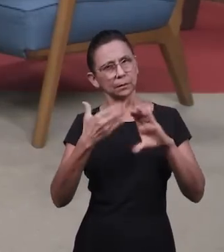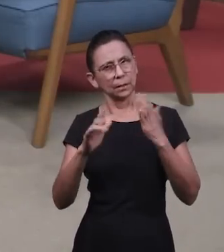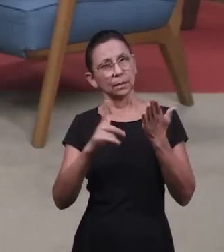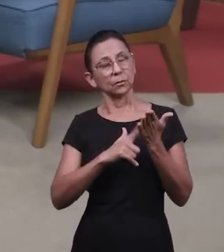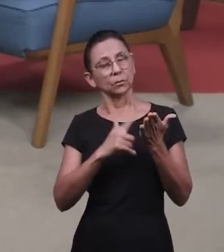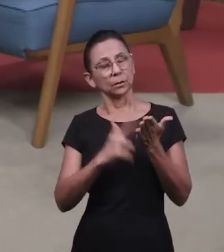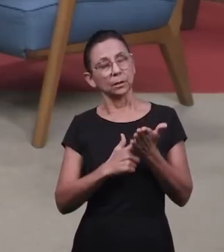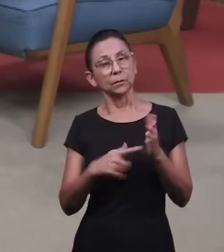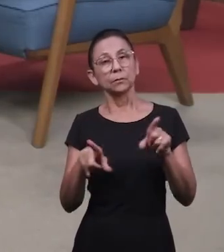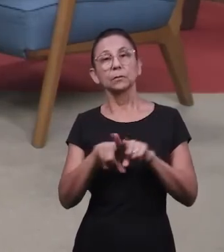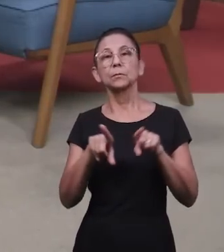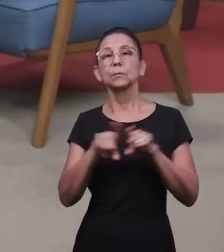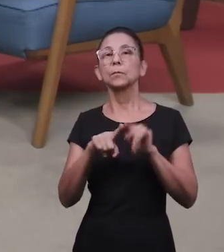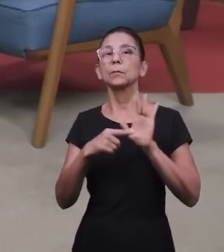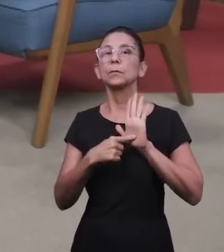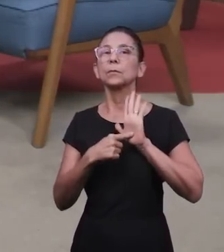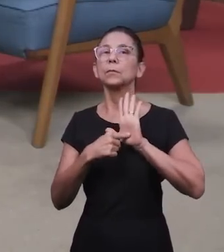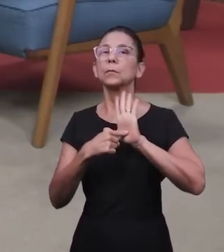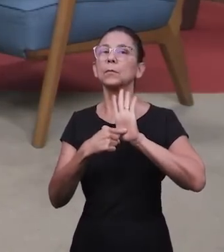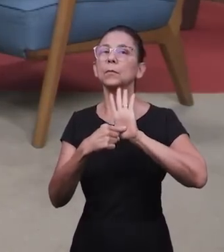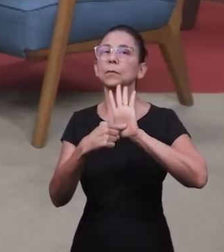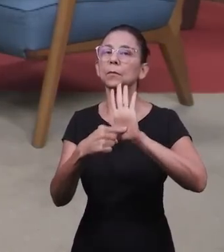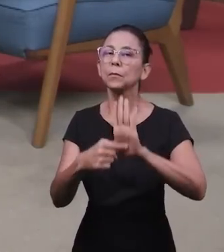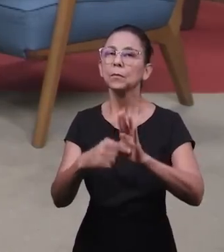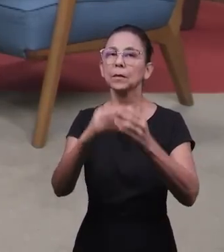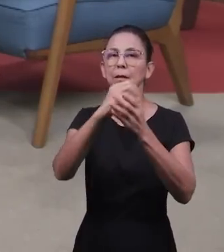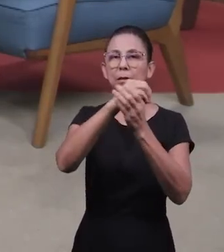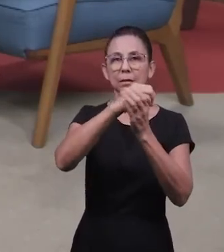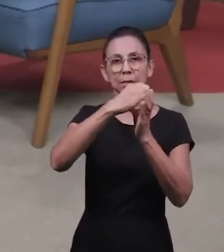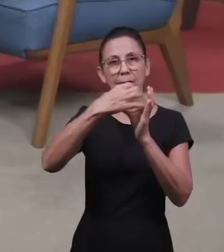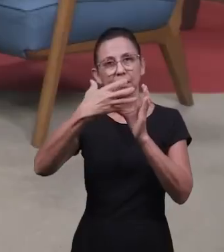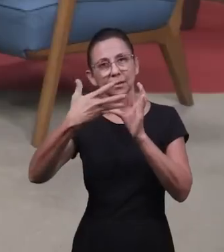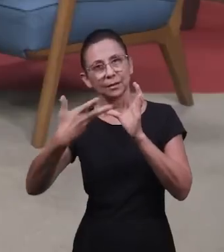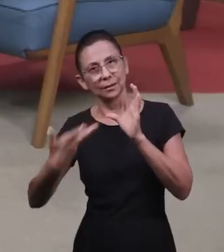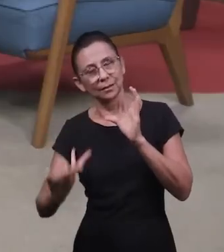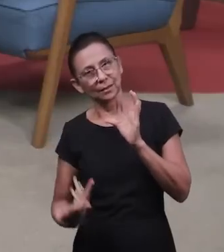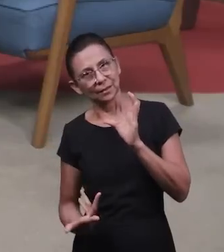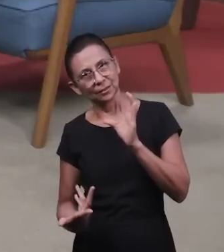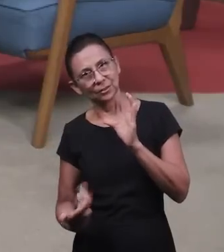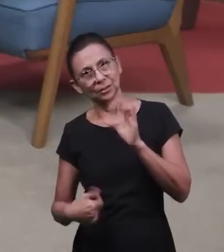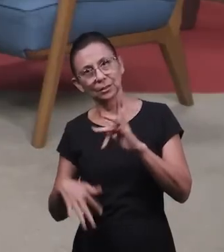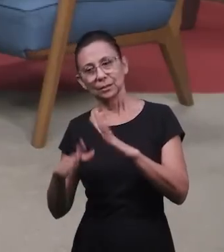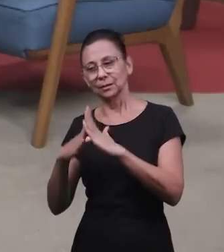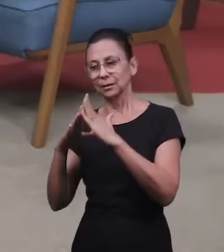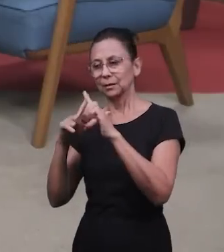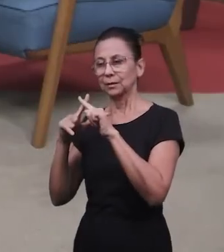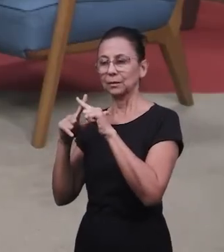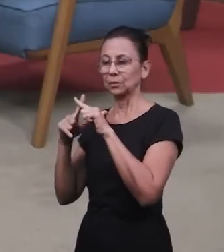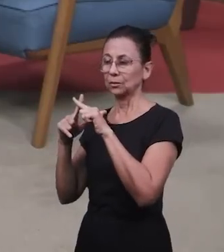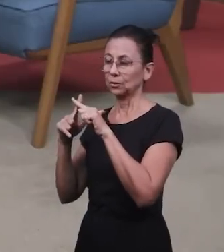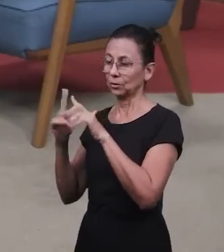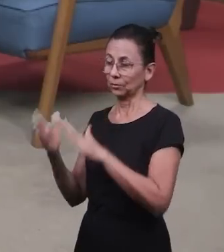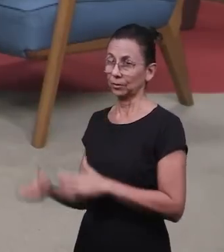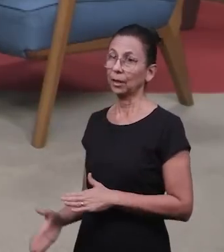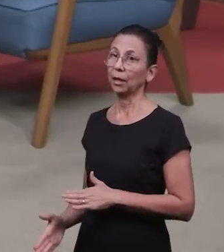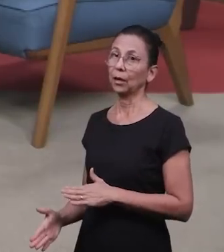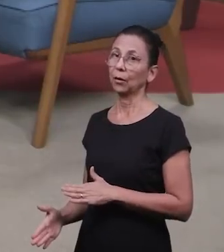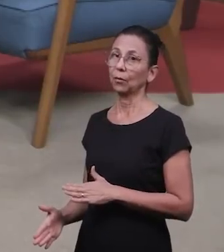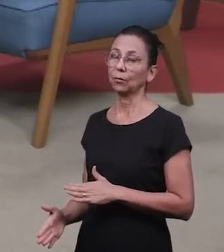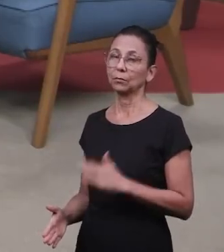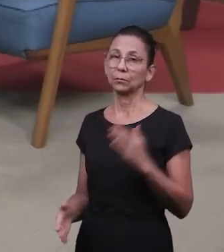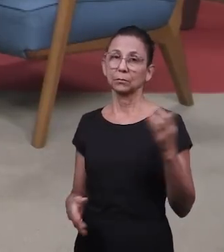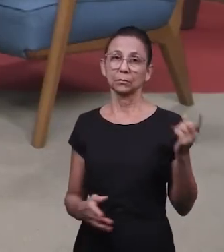Cantares, ele também nos mostra as características da igreja fiel. Ou